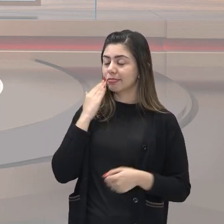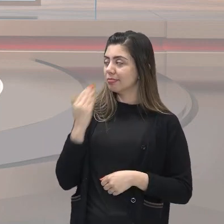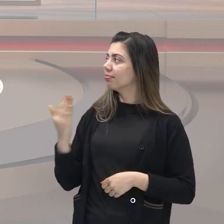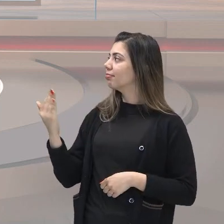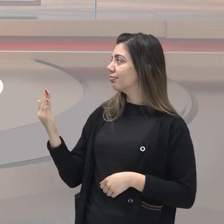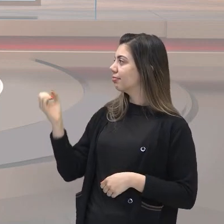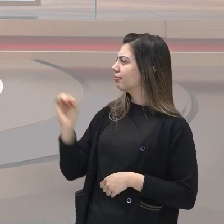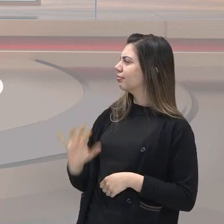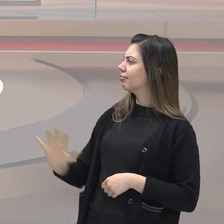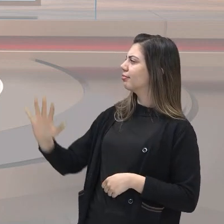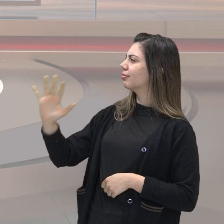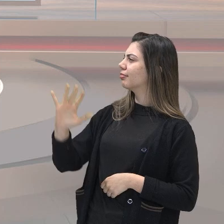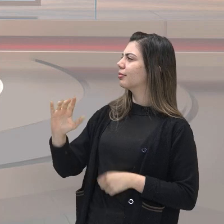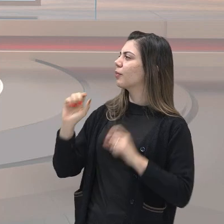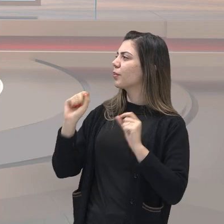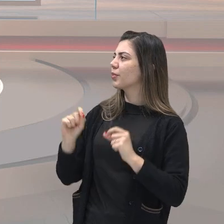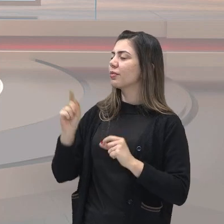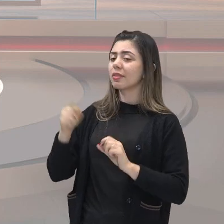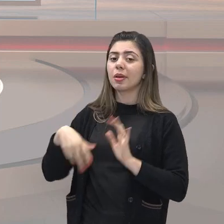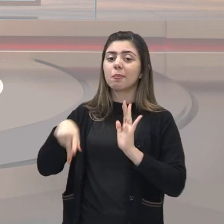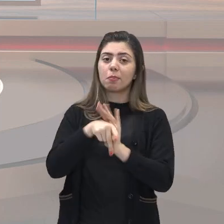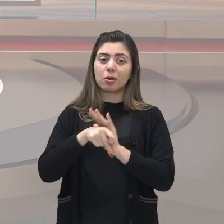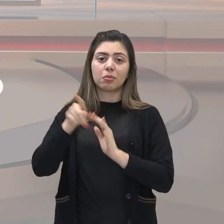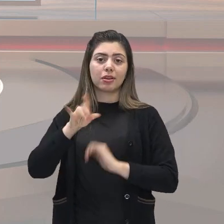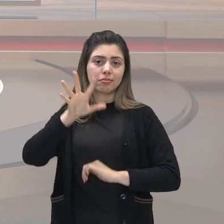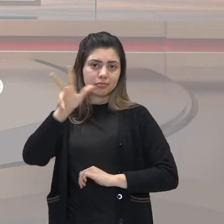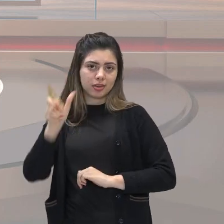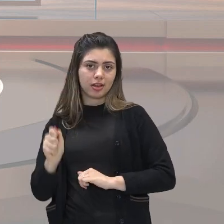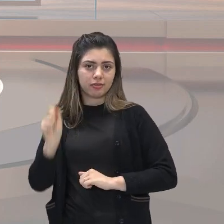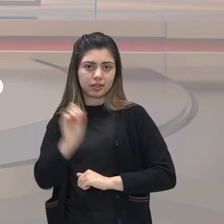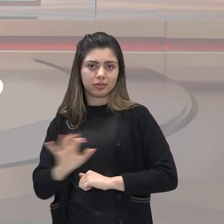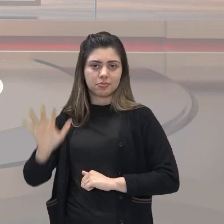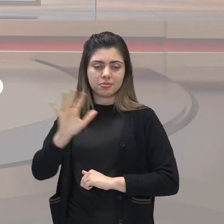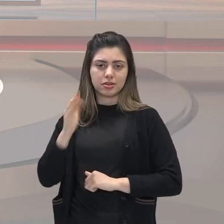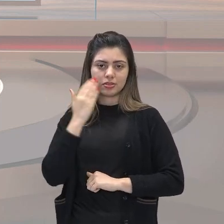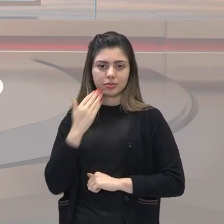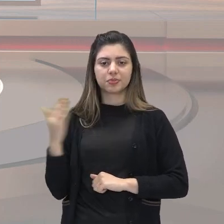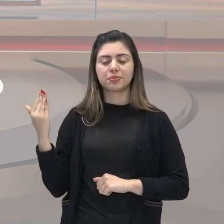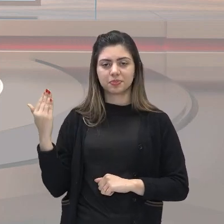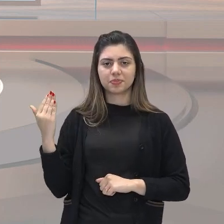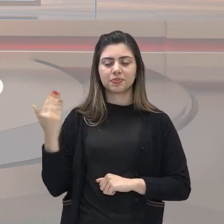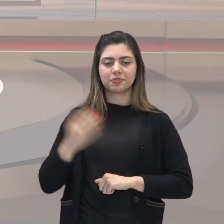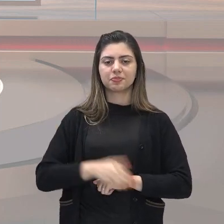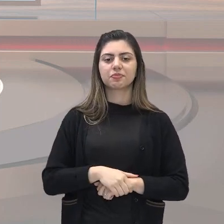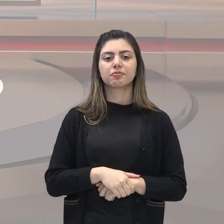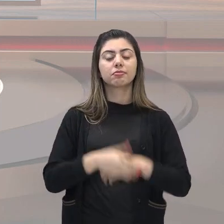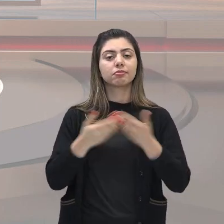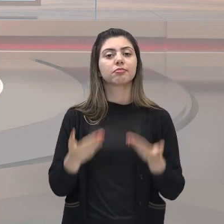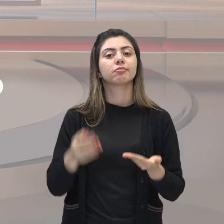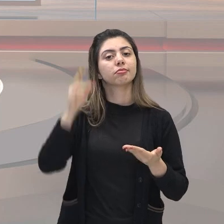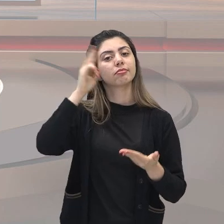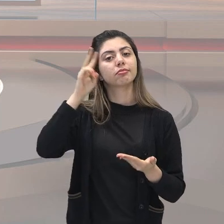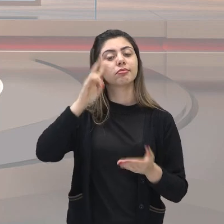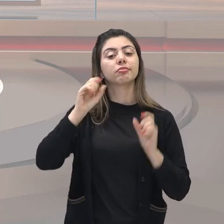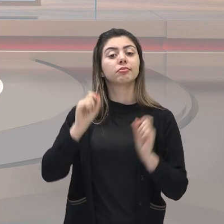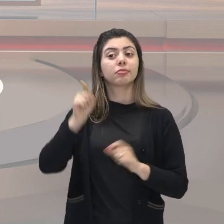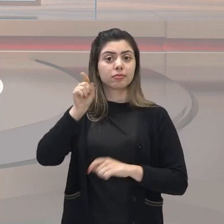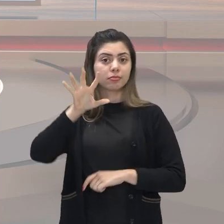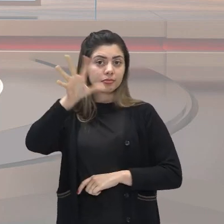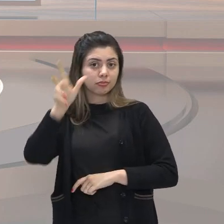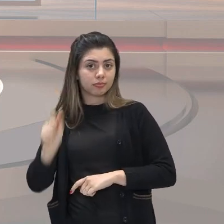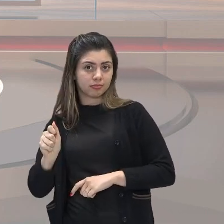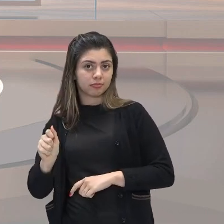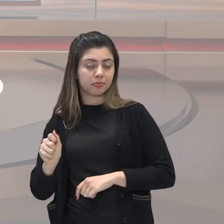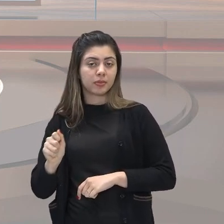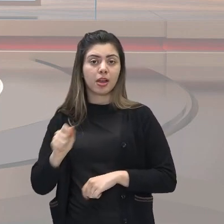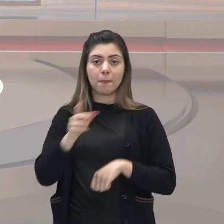ó, tenho o mapa do continente africano aqui mostrando para vocês, tá? Então, lembra, a África